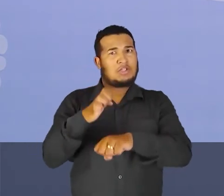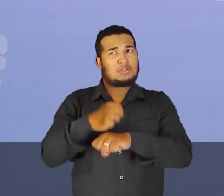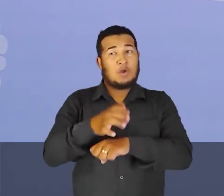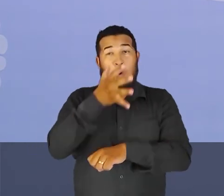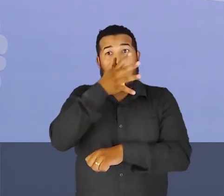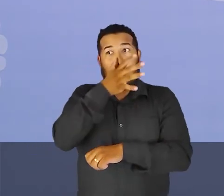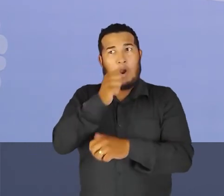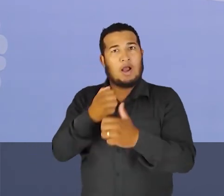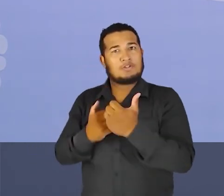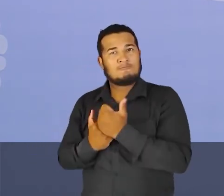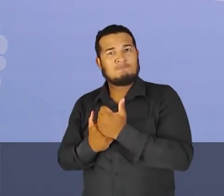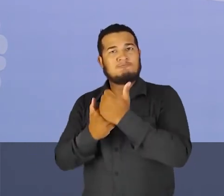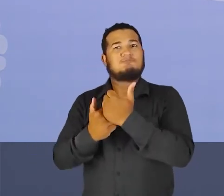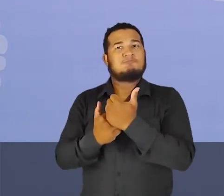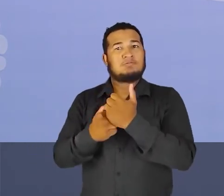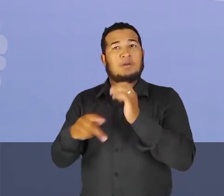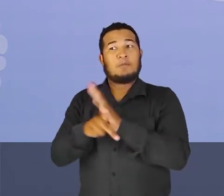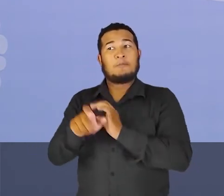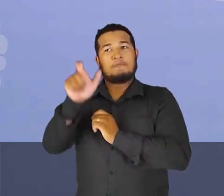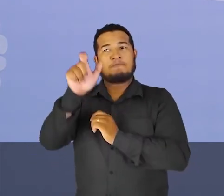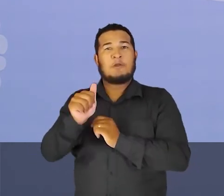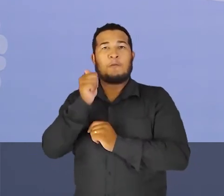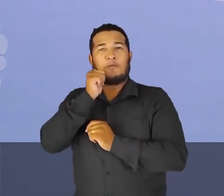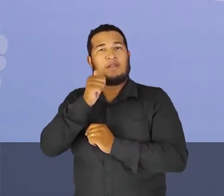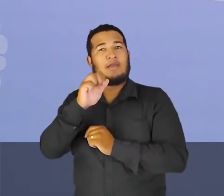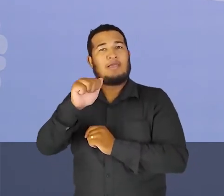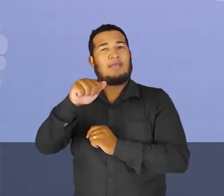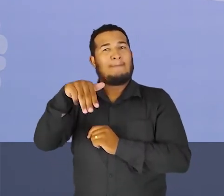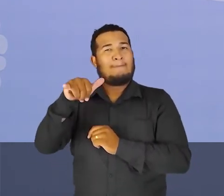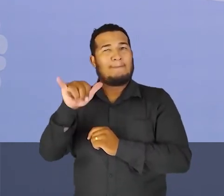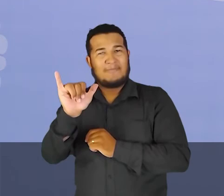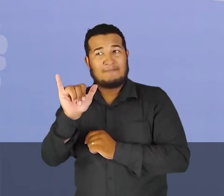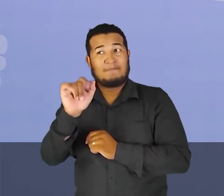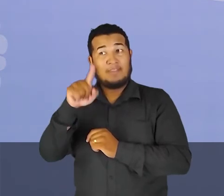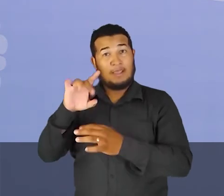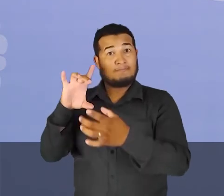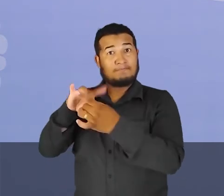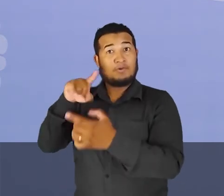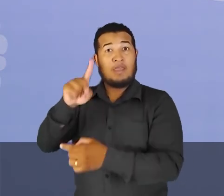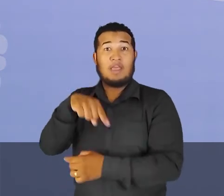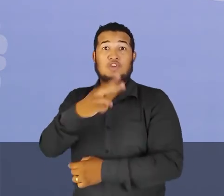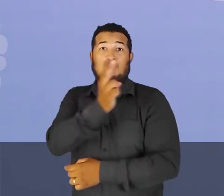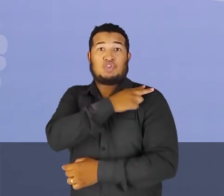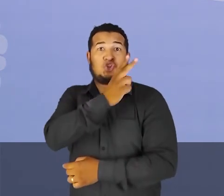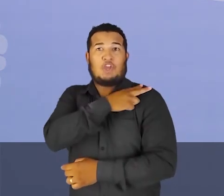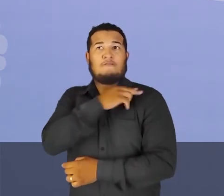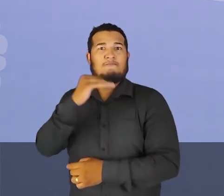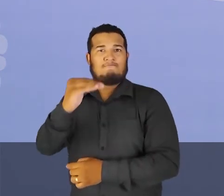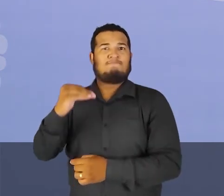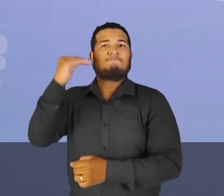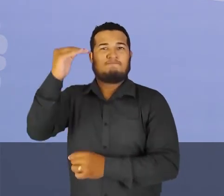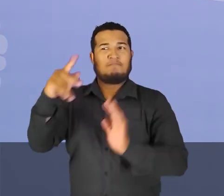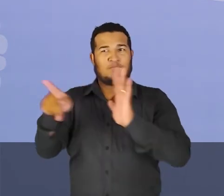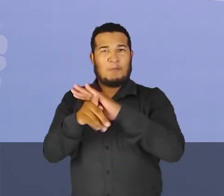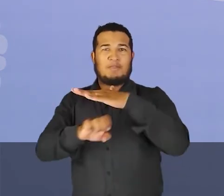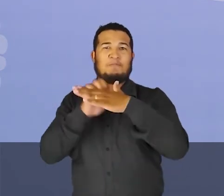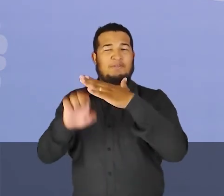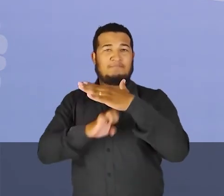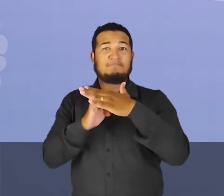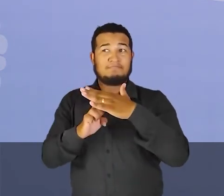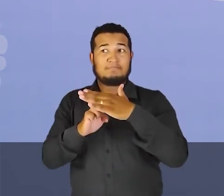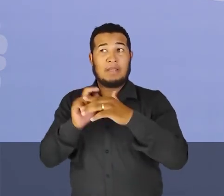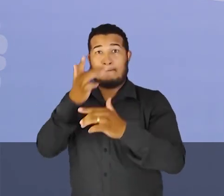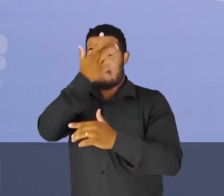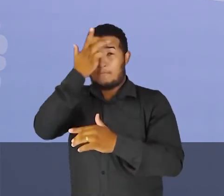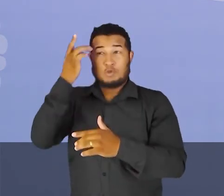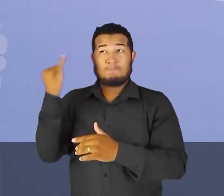estagiário e quase um auxiliar da personagem da Anne Hathaway, que é, nesse contexto, a CEO, a chefe da empresa,